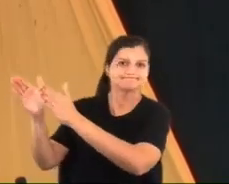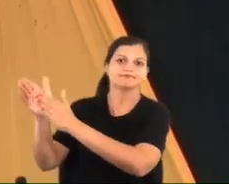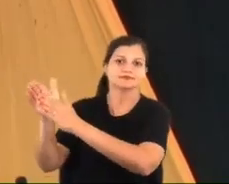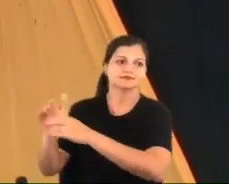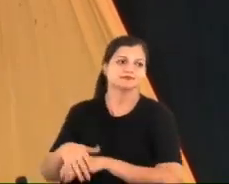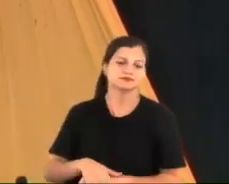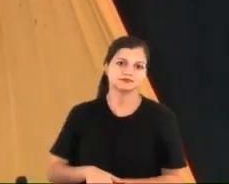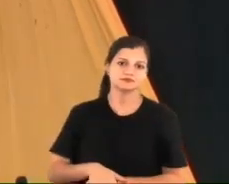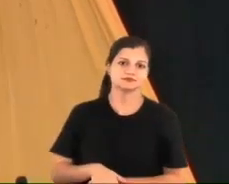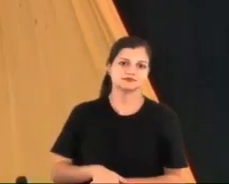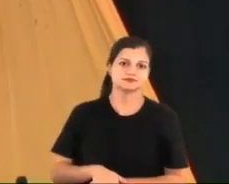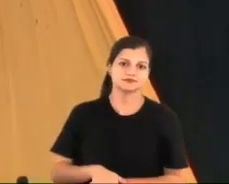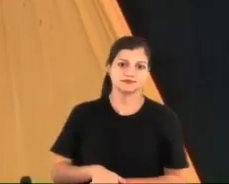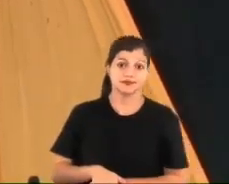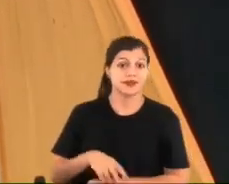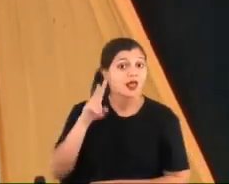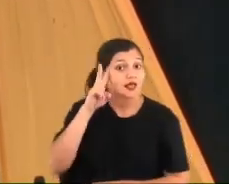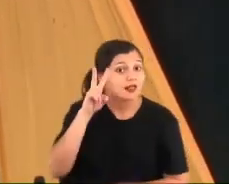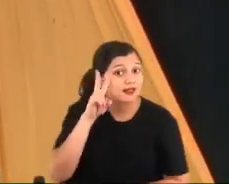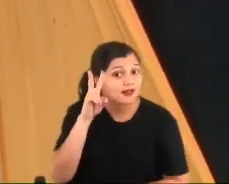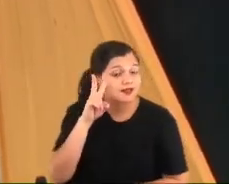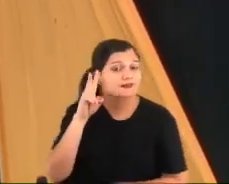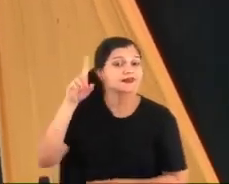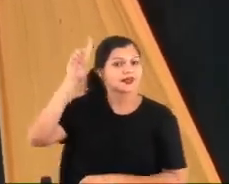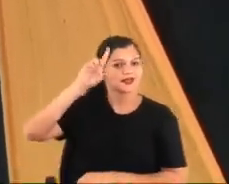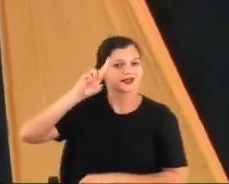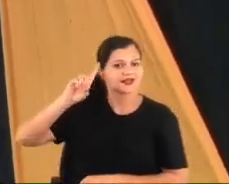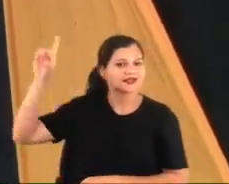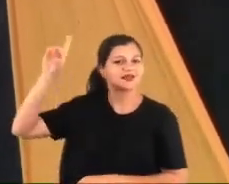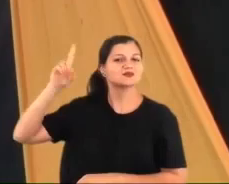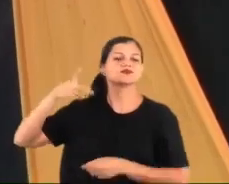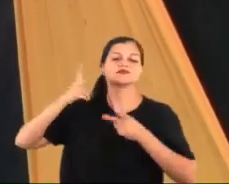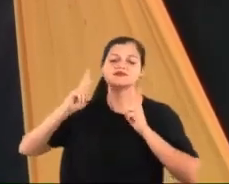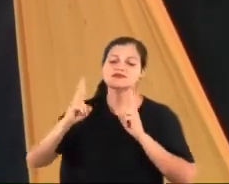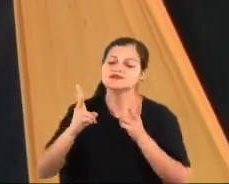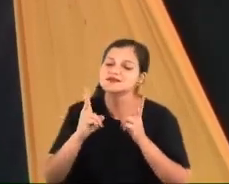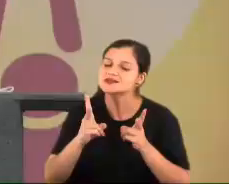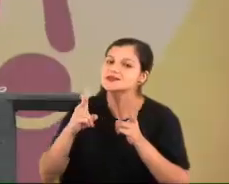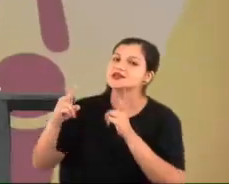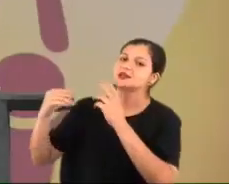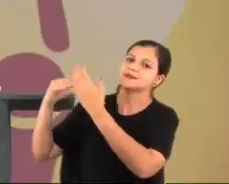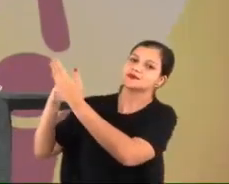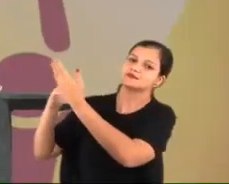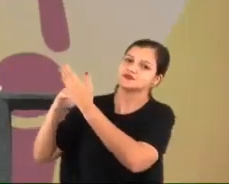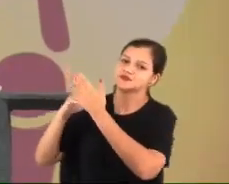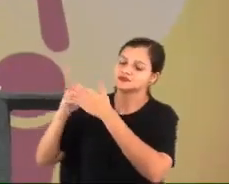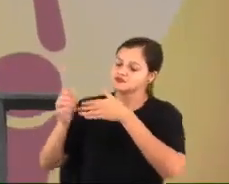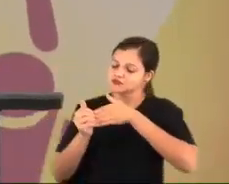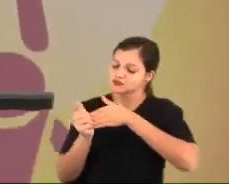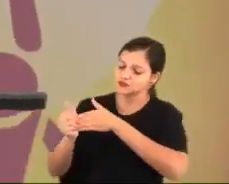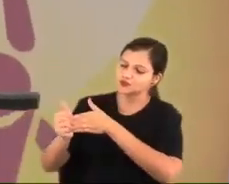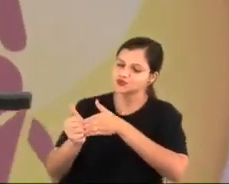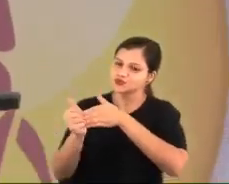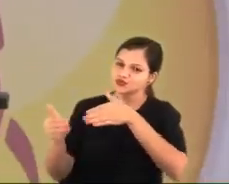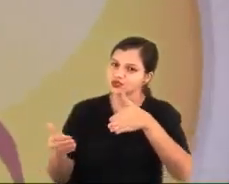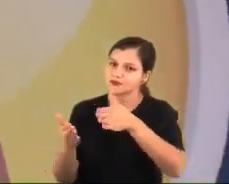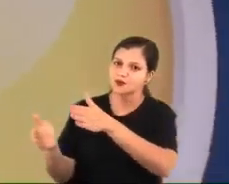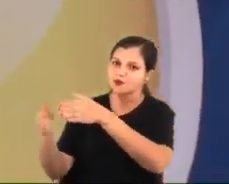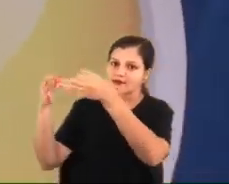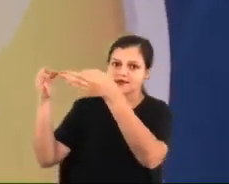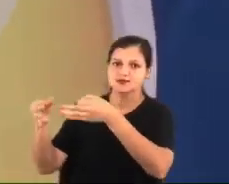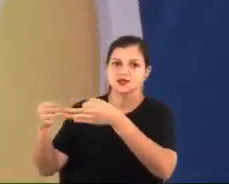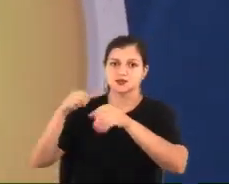caminhos. Lembre-se, Deus sempre nos dá a direção certa. Lá no livro de Atos,